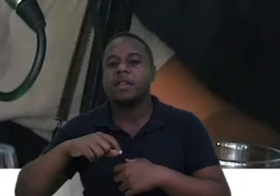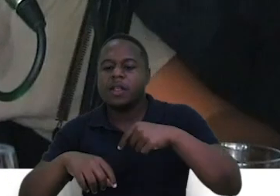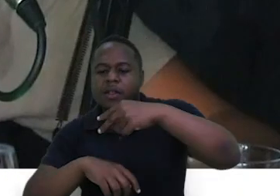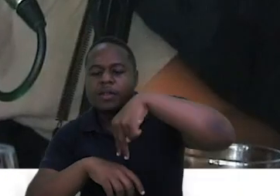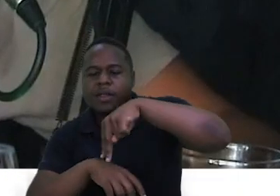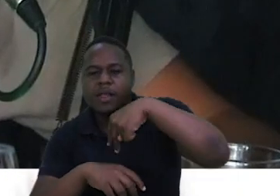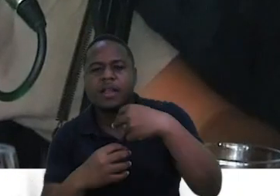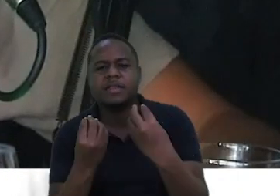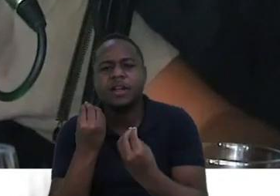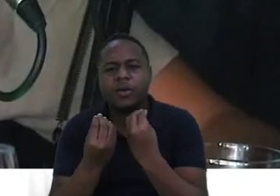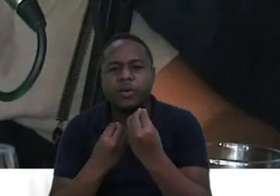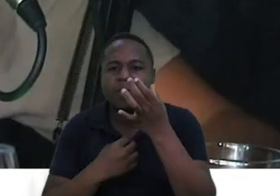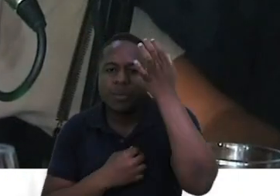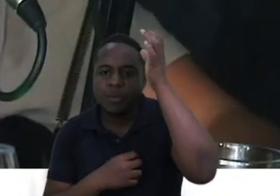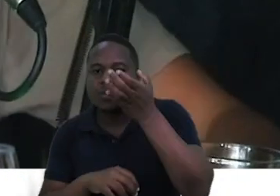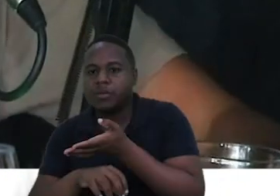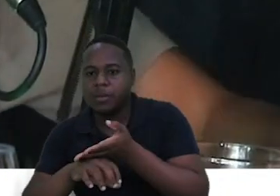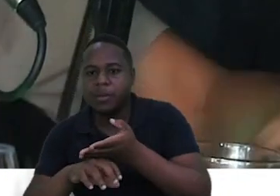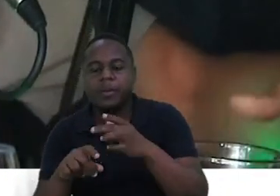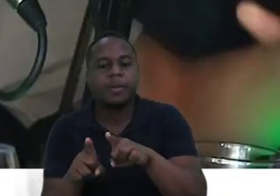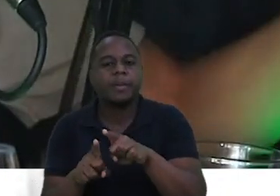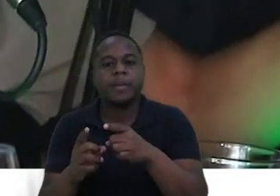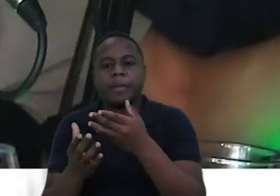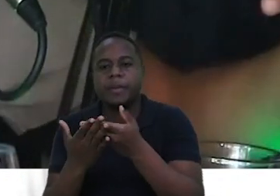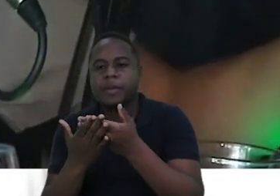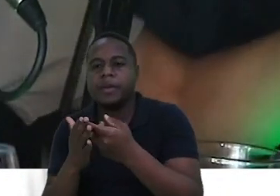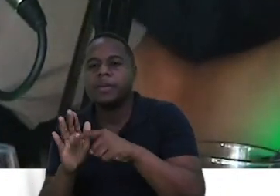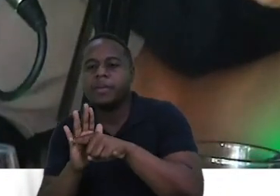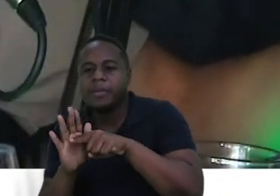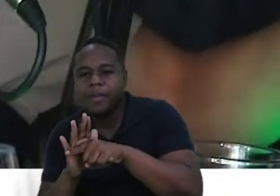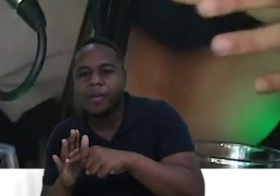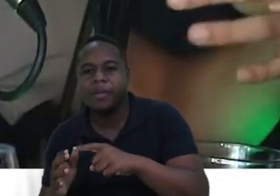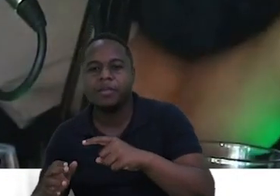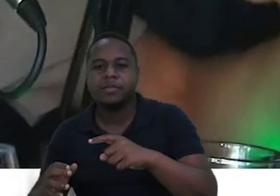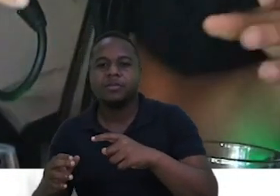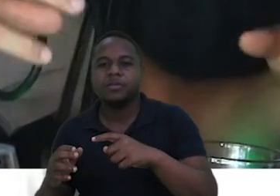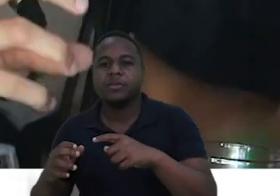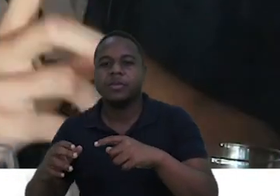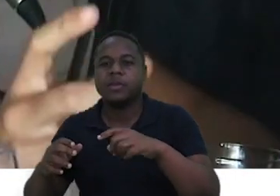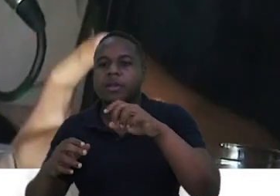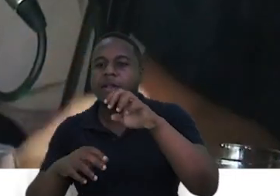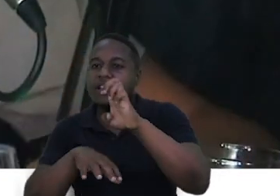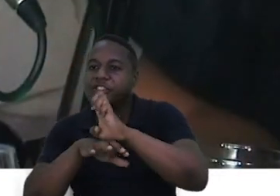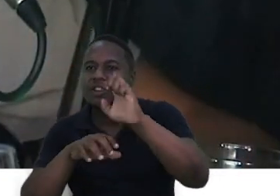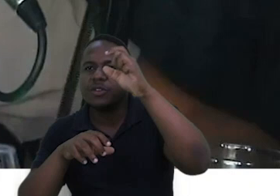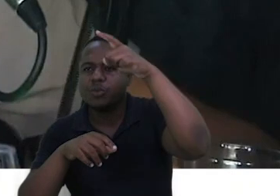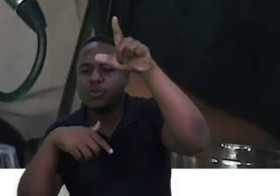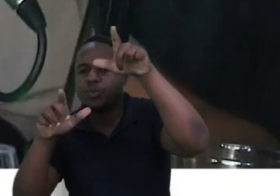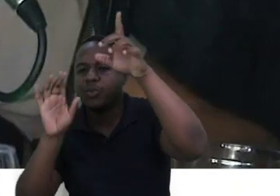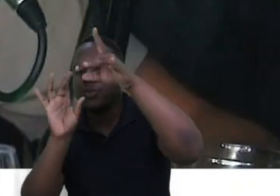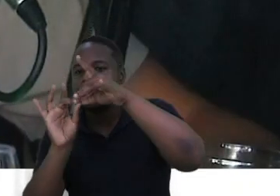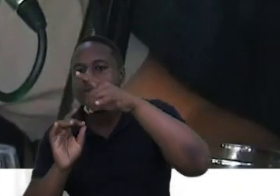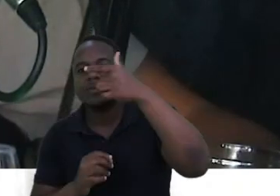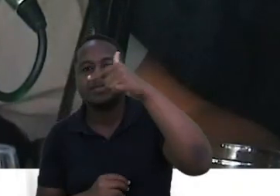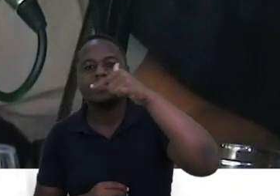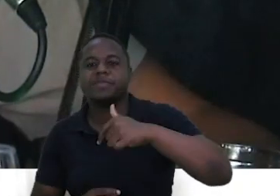dança e de pesquisa mesmo, de desenvoltura com relação aos outros estados, não tem tanto. E vai lembrar que não é a Bahia toda também,